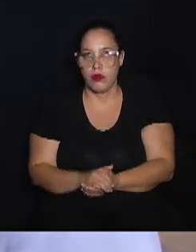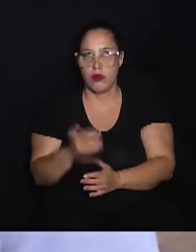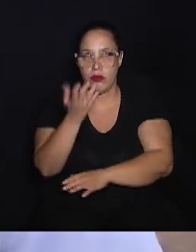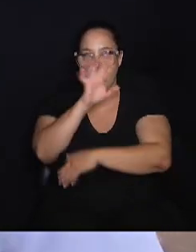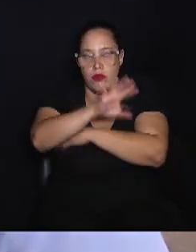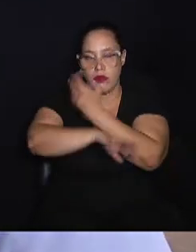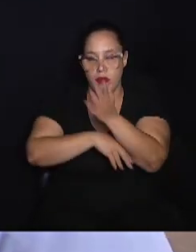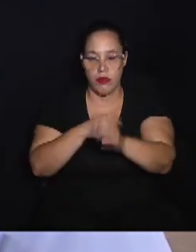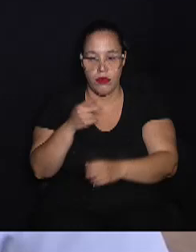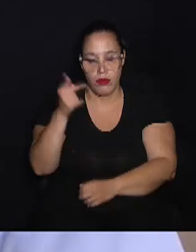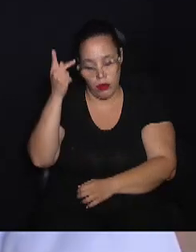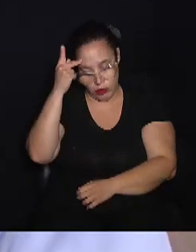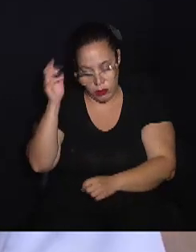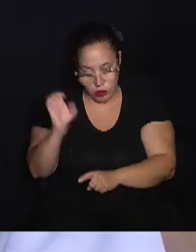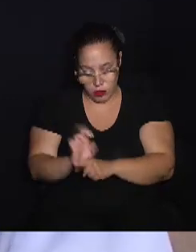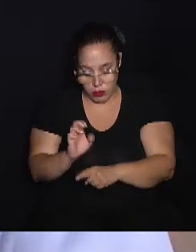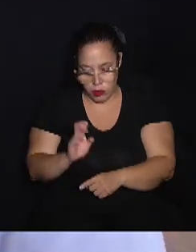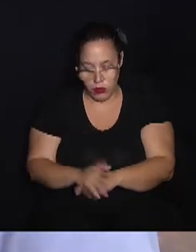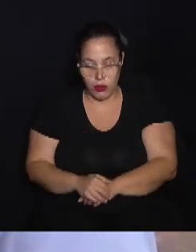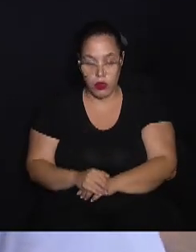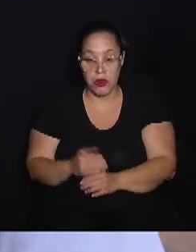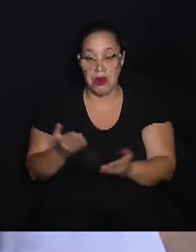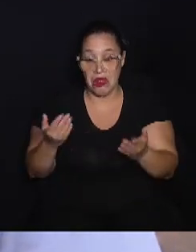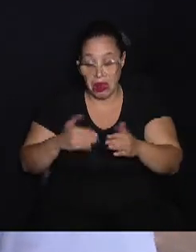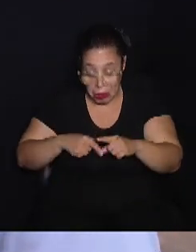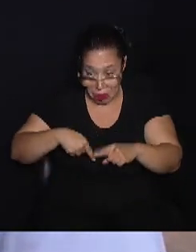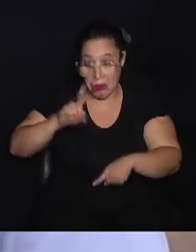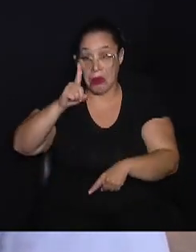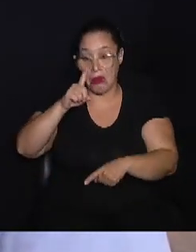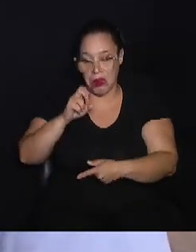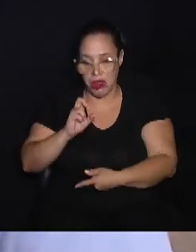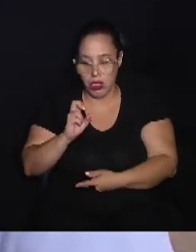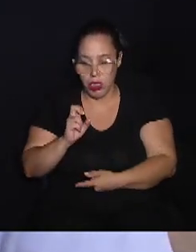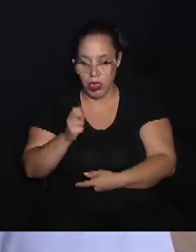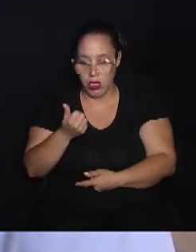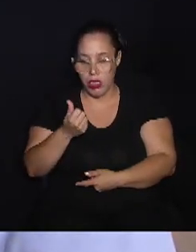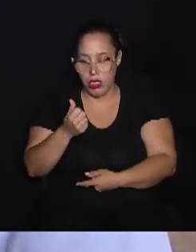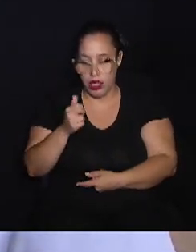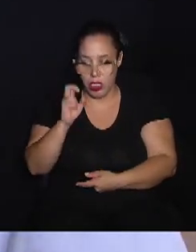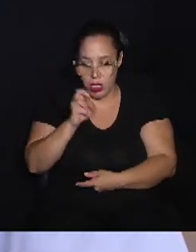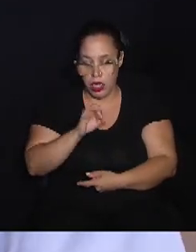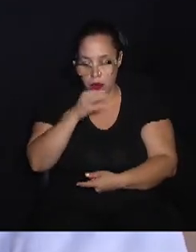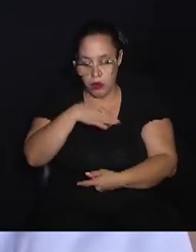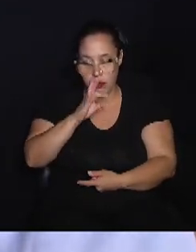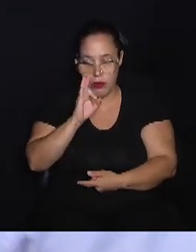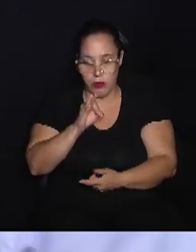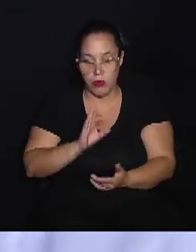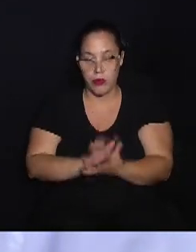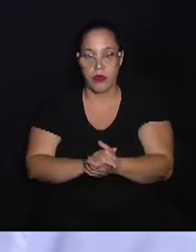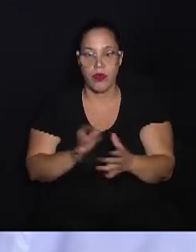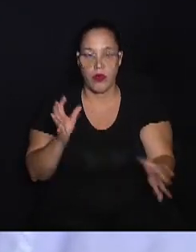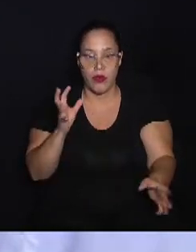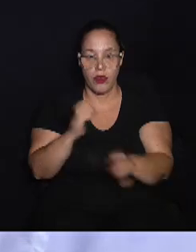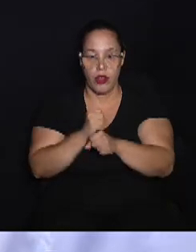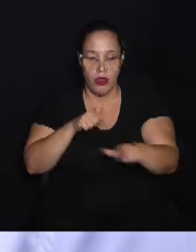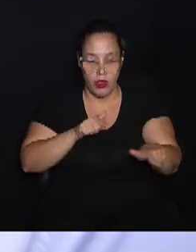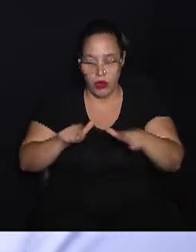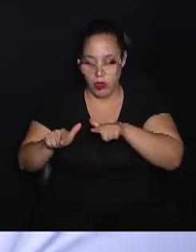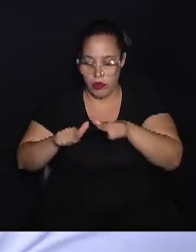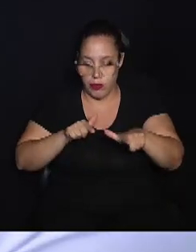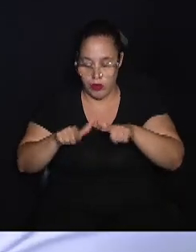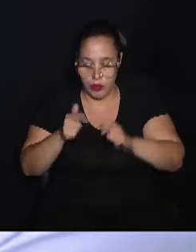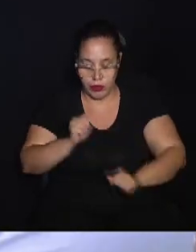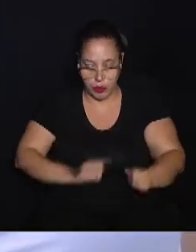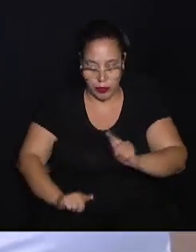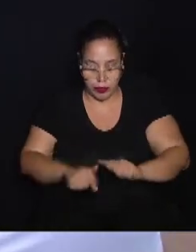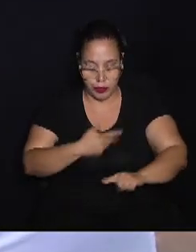Estado do ano de 2021 quer dizer já é superior a 15% podemos afirmar então somado esse trabalho de gestão da